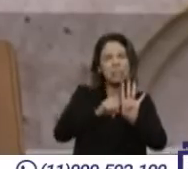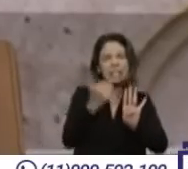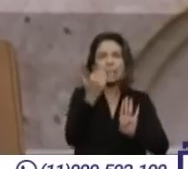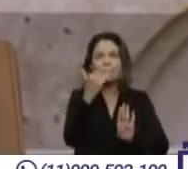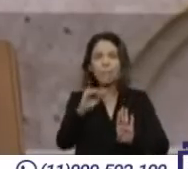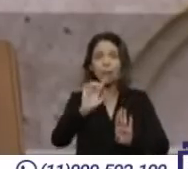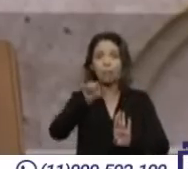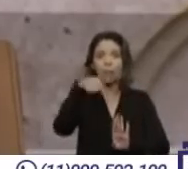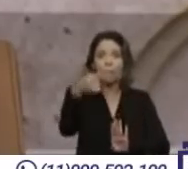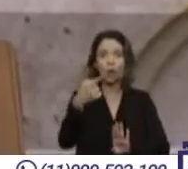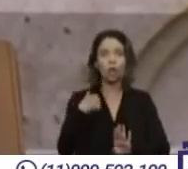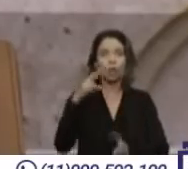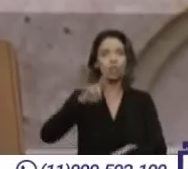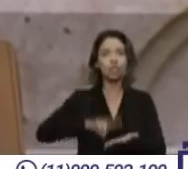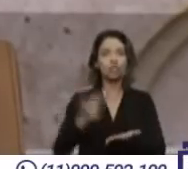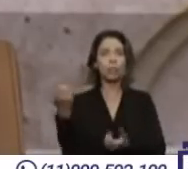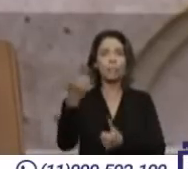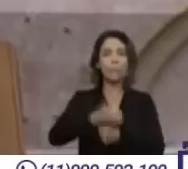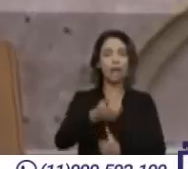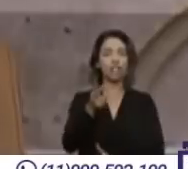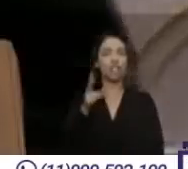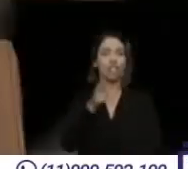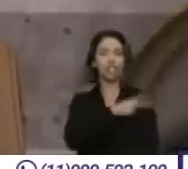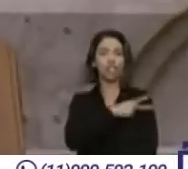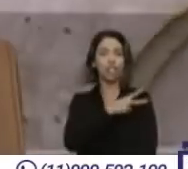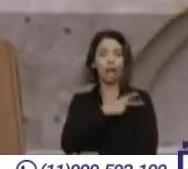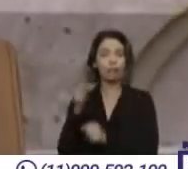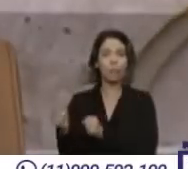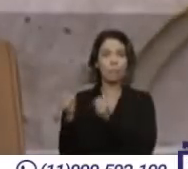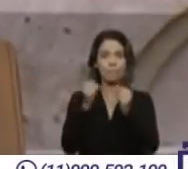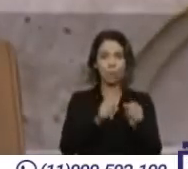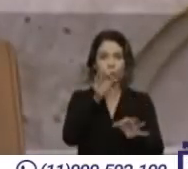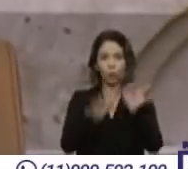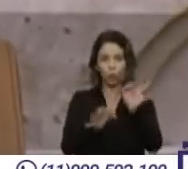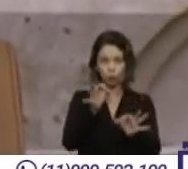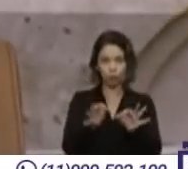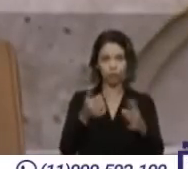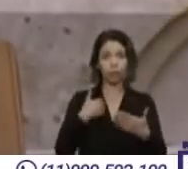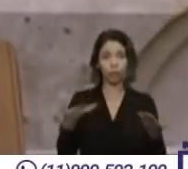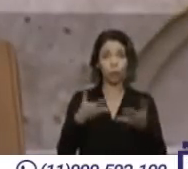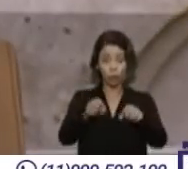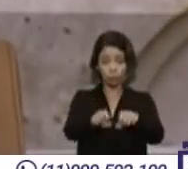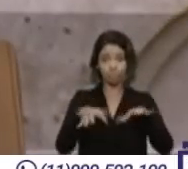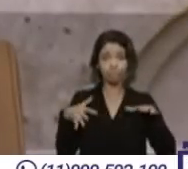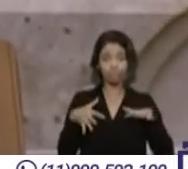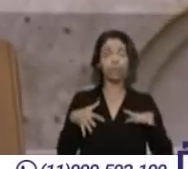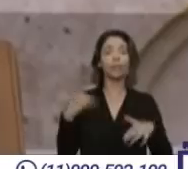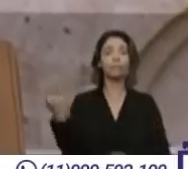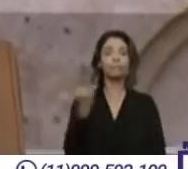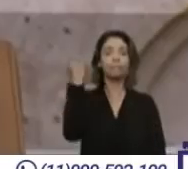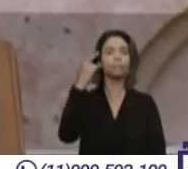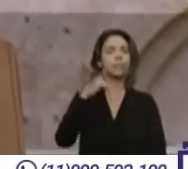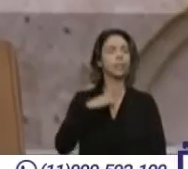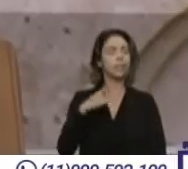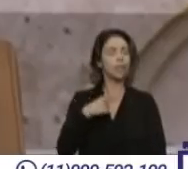4 meses e meio depois da minha posse como chefe do Poder Judiciário brasileiro, nesta sessão solene,